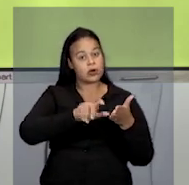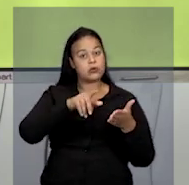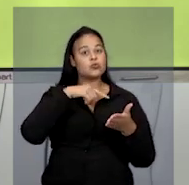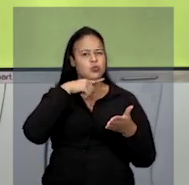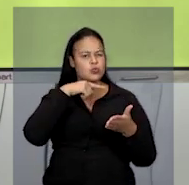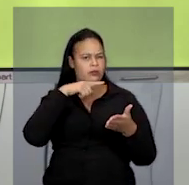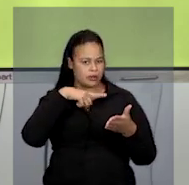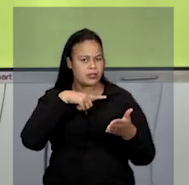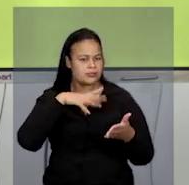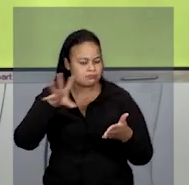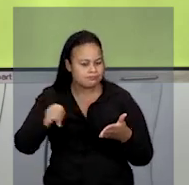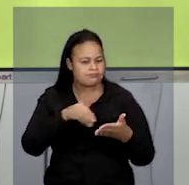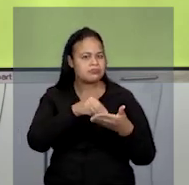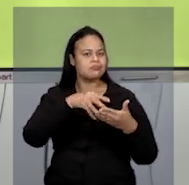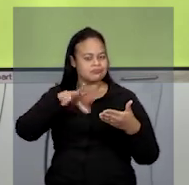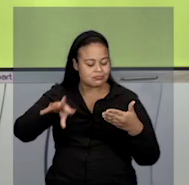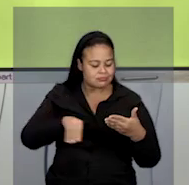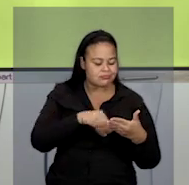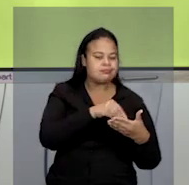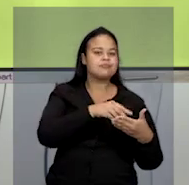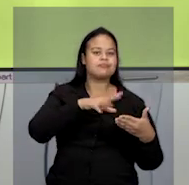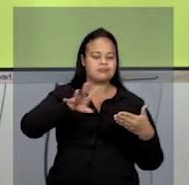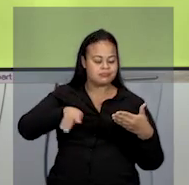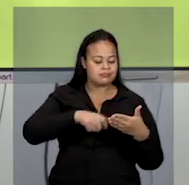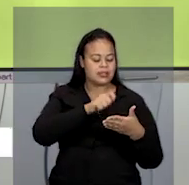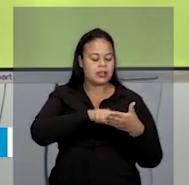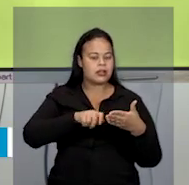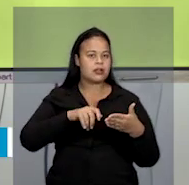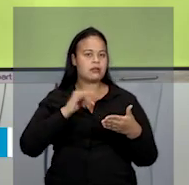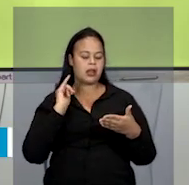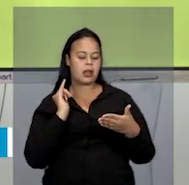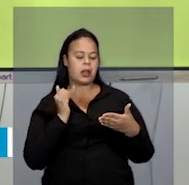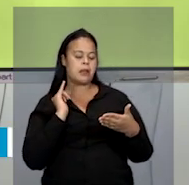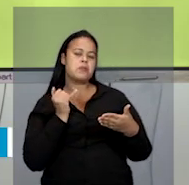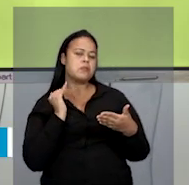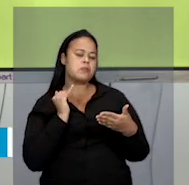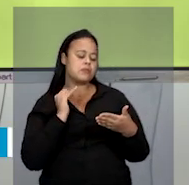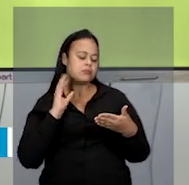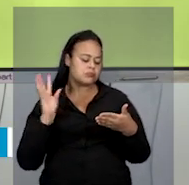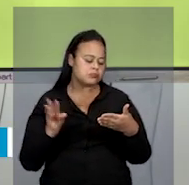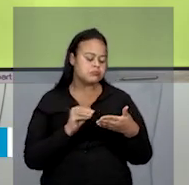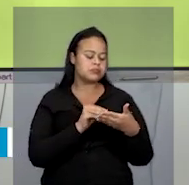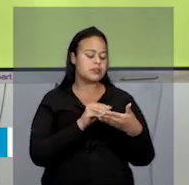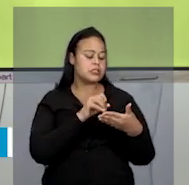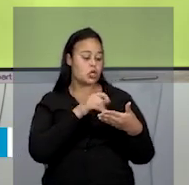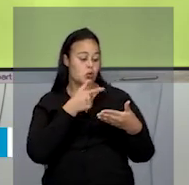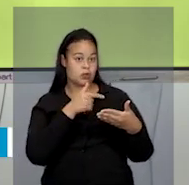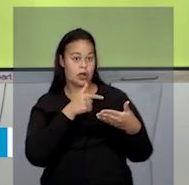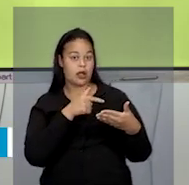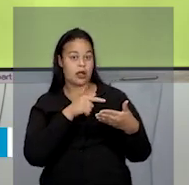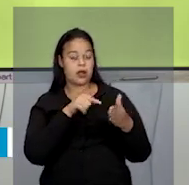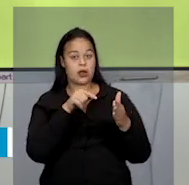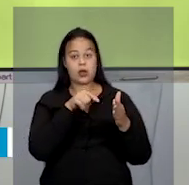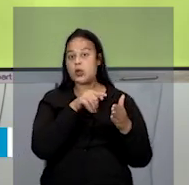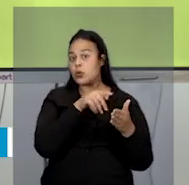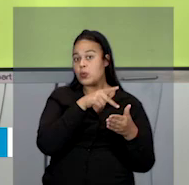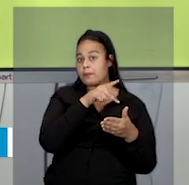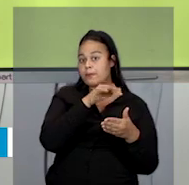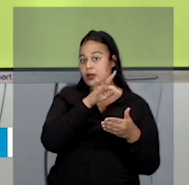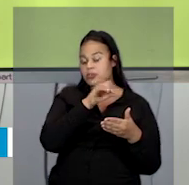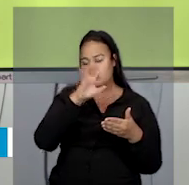para você anotar aí alguma coisa que nós fomos falando aqui, que não esteja no seu PET, para te ajudar na hora da